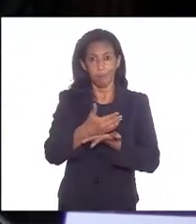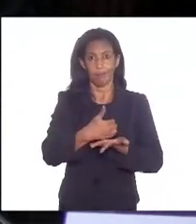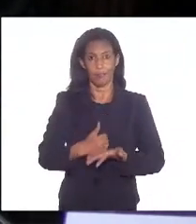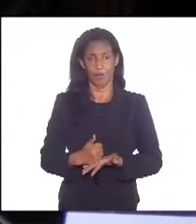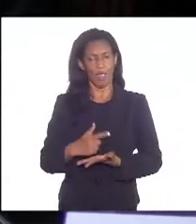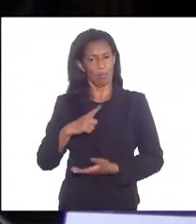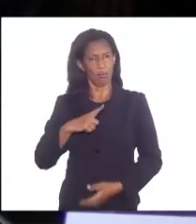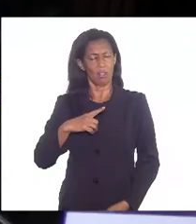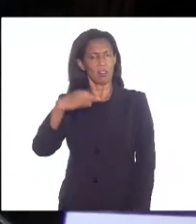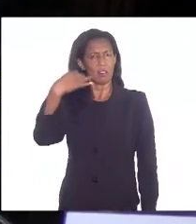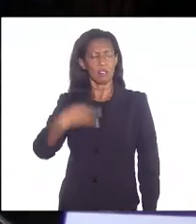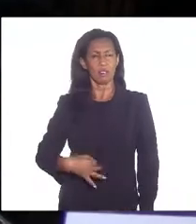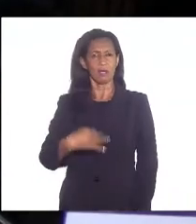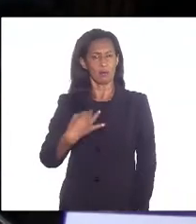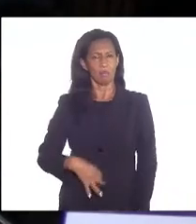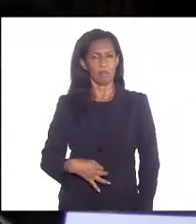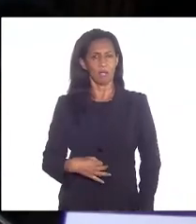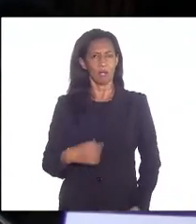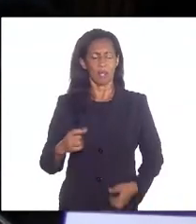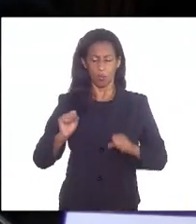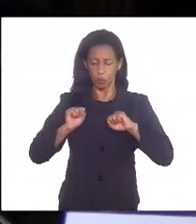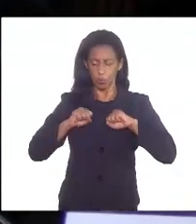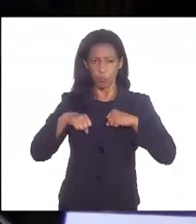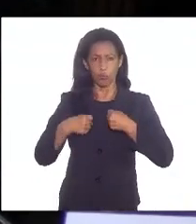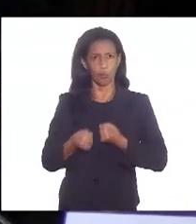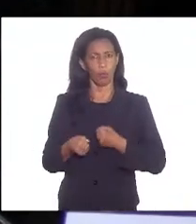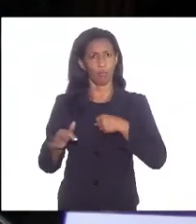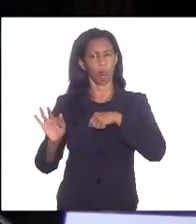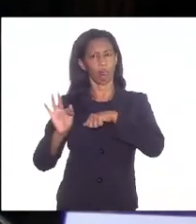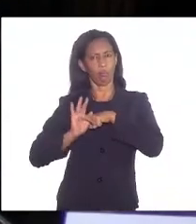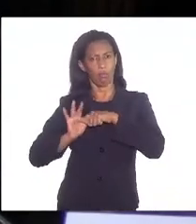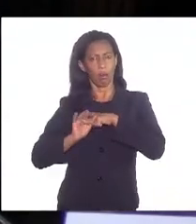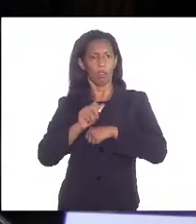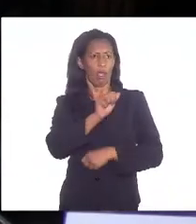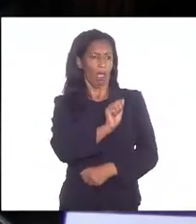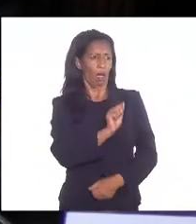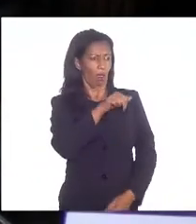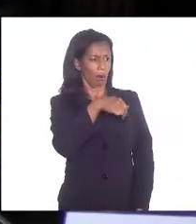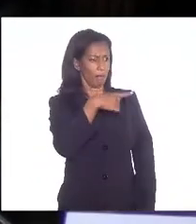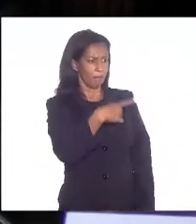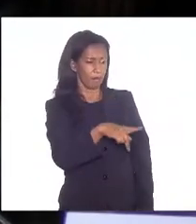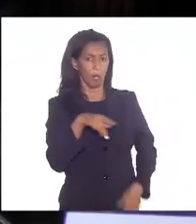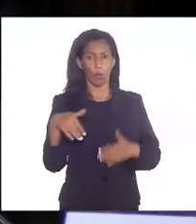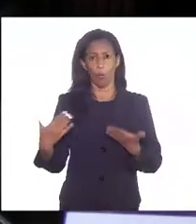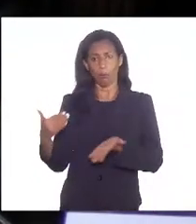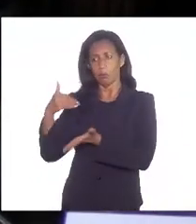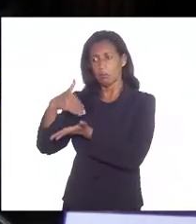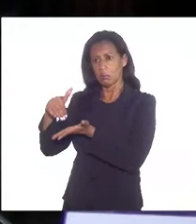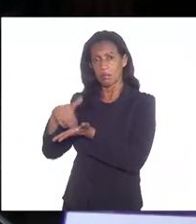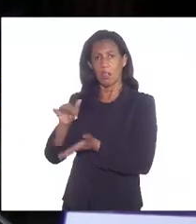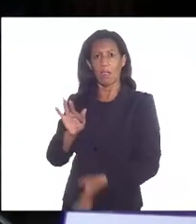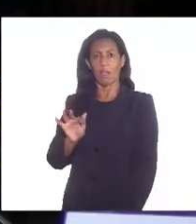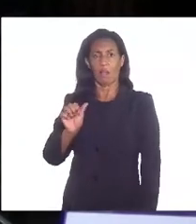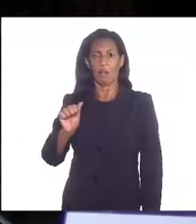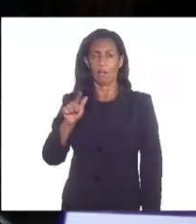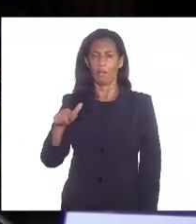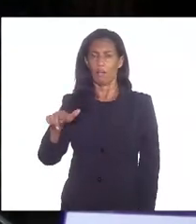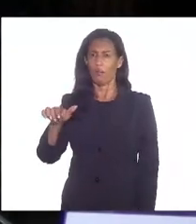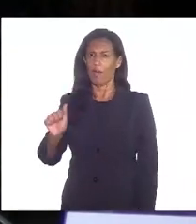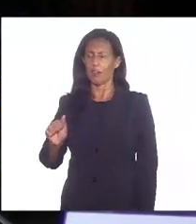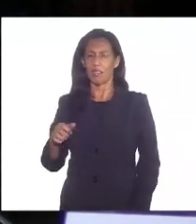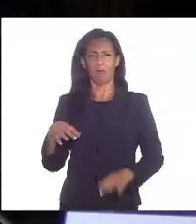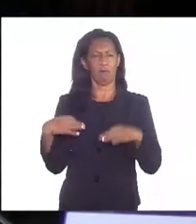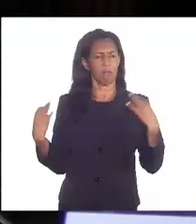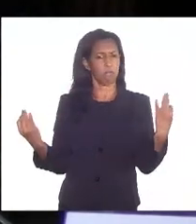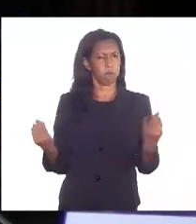eu tenho a certeza que o esforço técnico, tanto da ANP quanto da Secretaria de Fazenda, será de